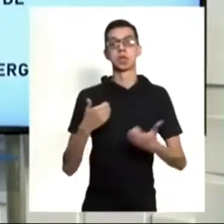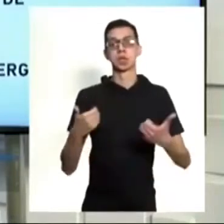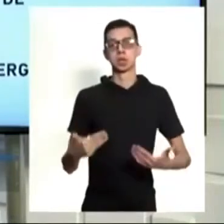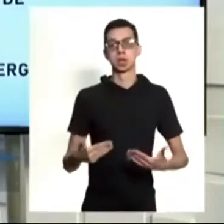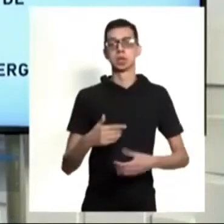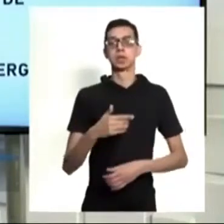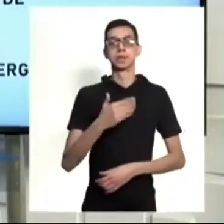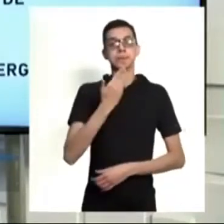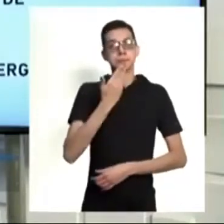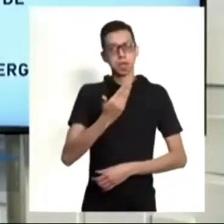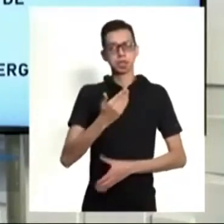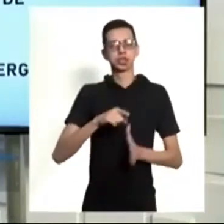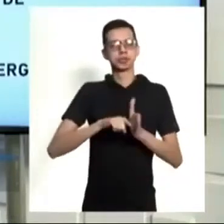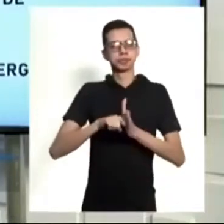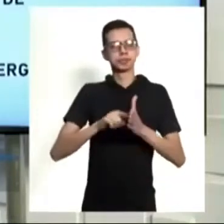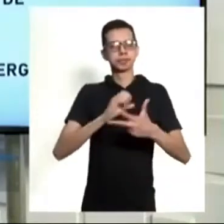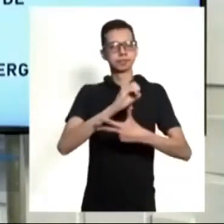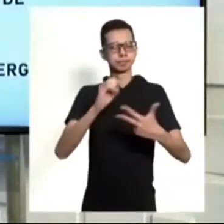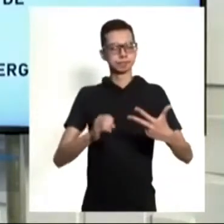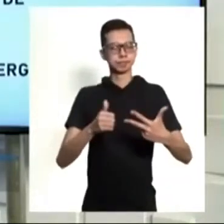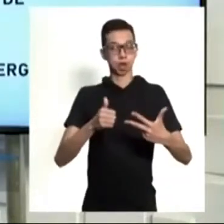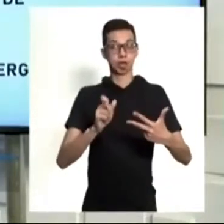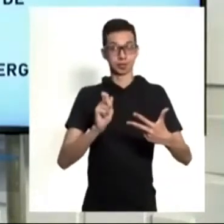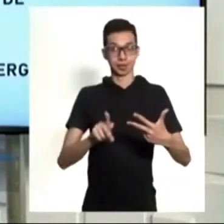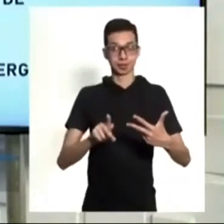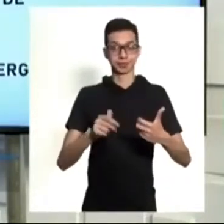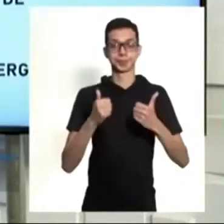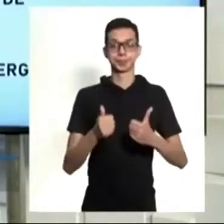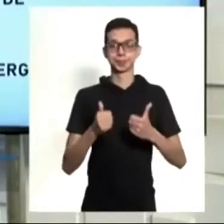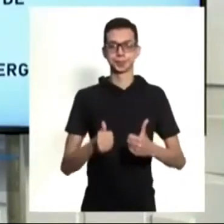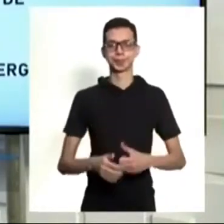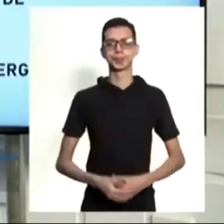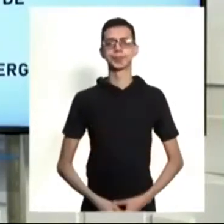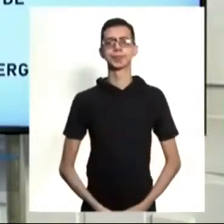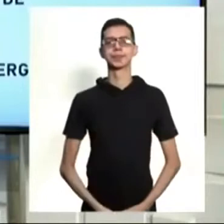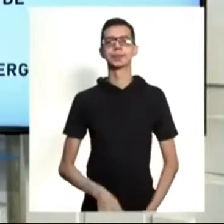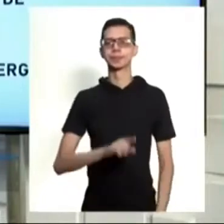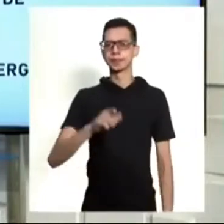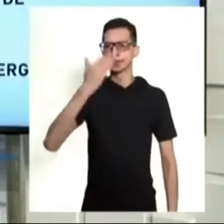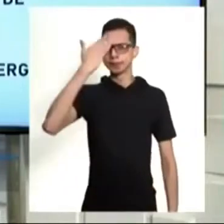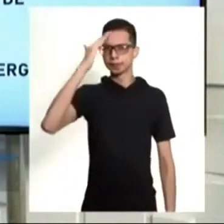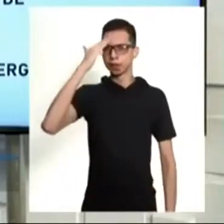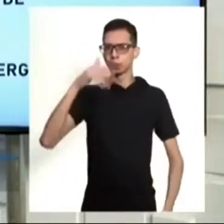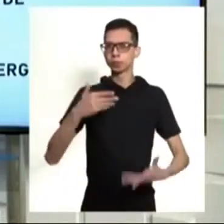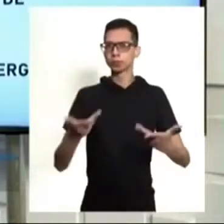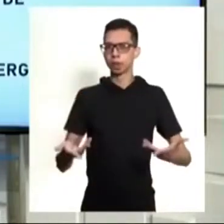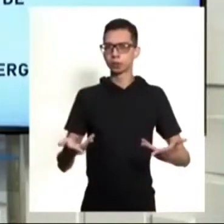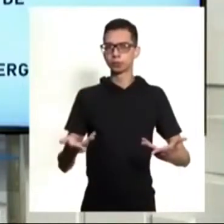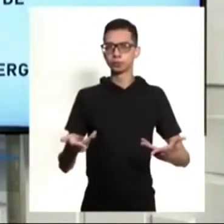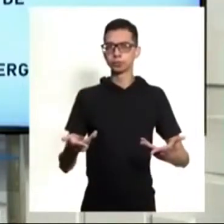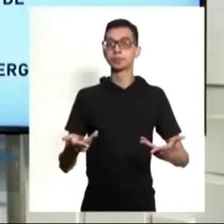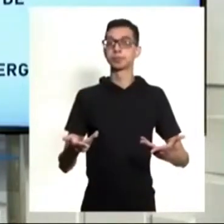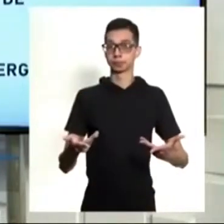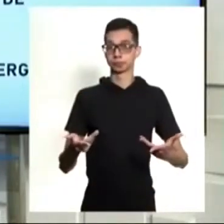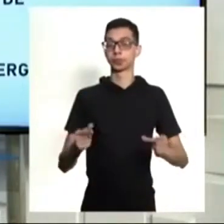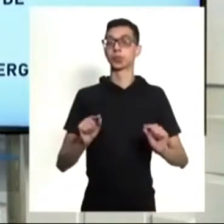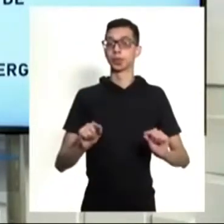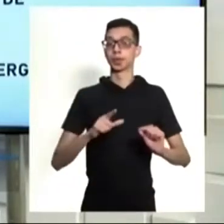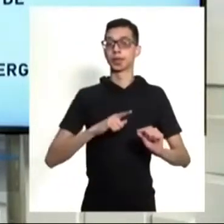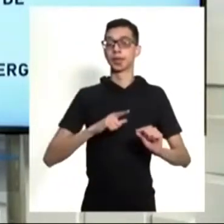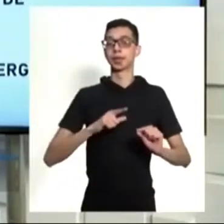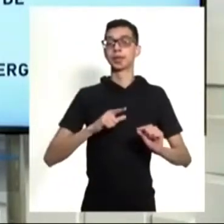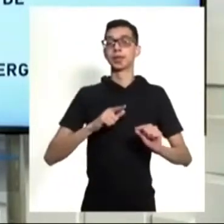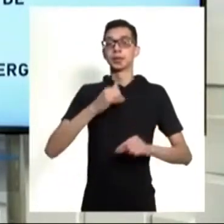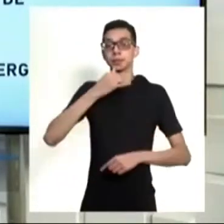cobrada da gente lá nas questões do Enem. Tudo bem, galerinha? Beleza? Tá? Entendeu? Então, o processo é espontâneo, né? Eu tenho transferência